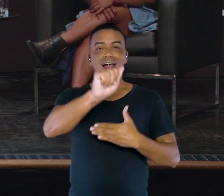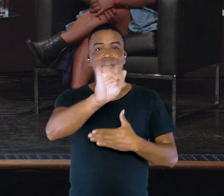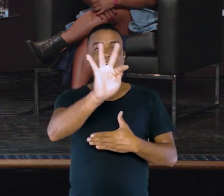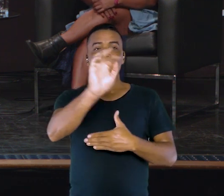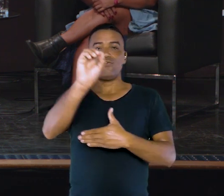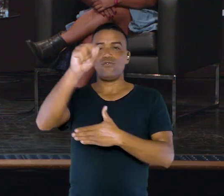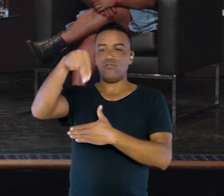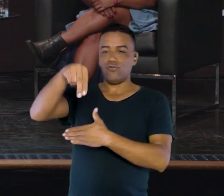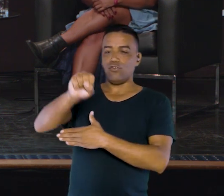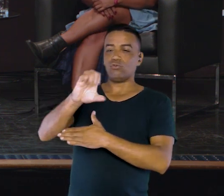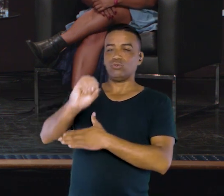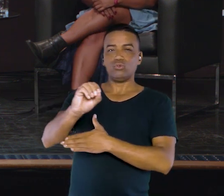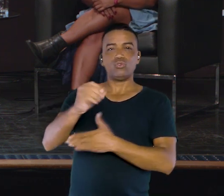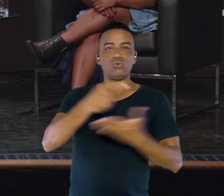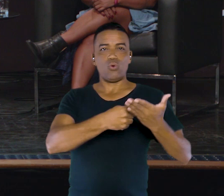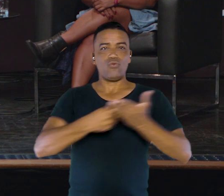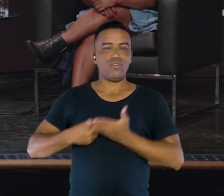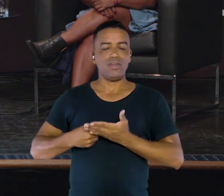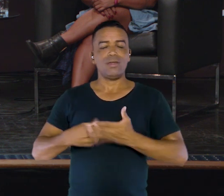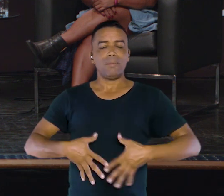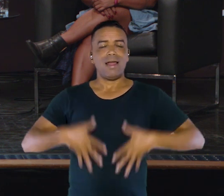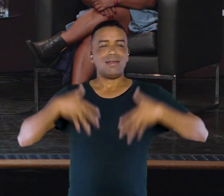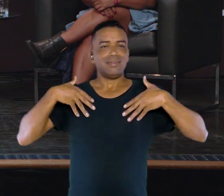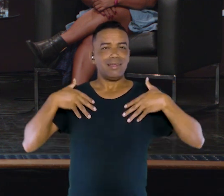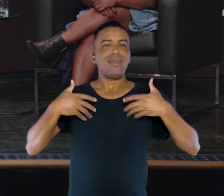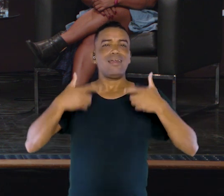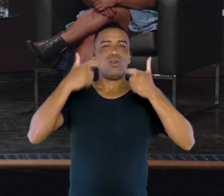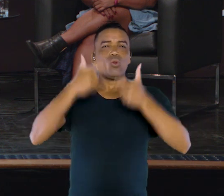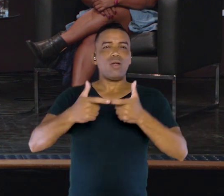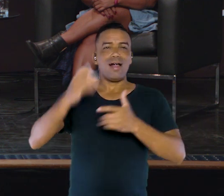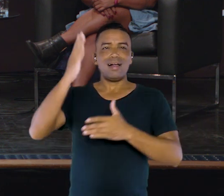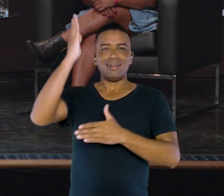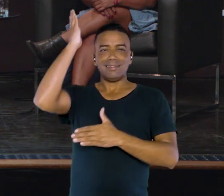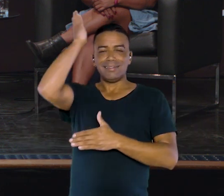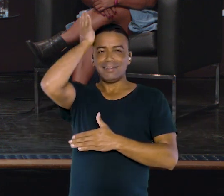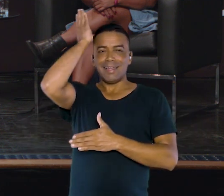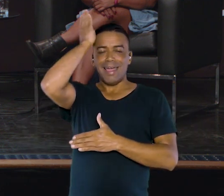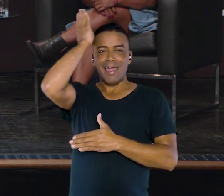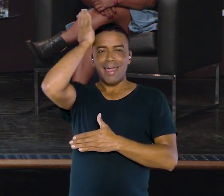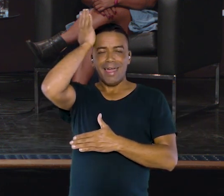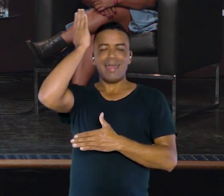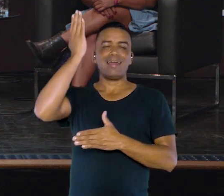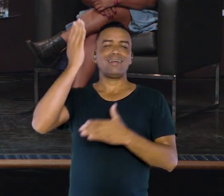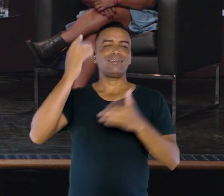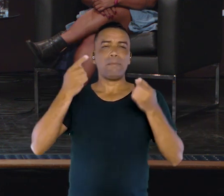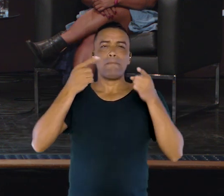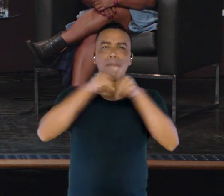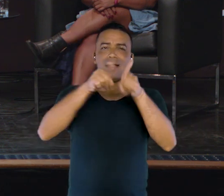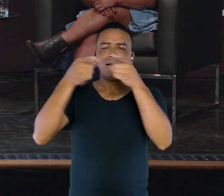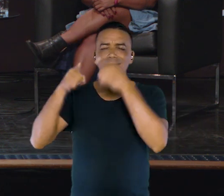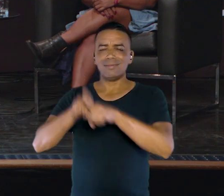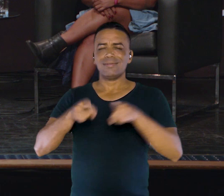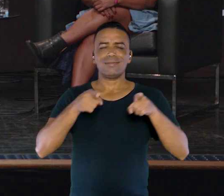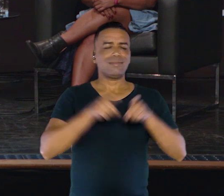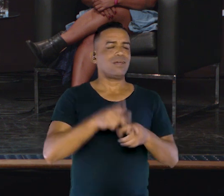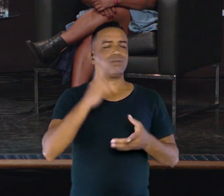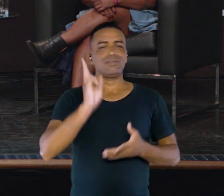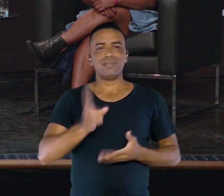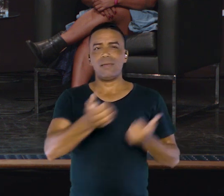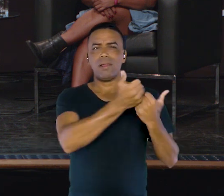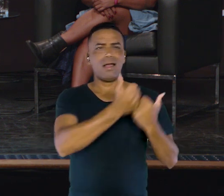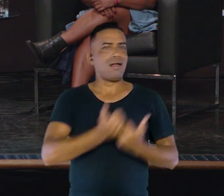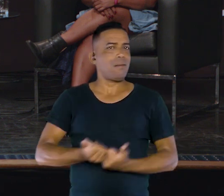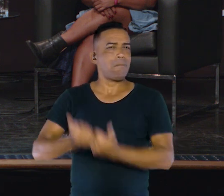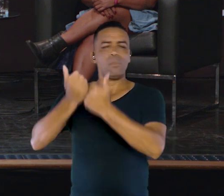ao Afonso pelo convite. Também falar que é um prazer estar aqui no SESC, que é um parceiro, né, de um monte de coisa que a gente faz, é sempre com um